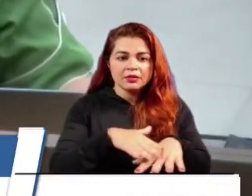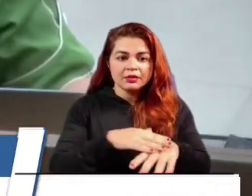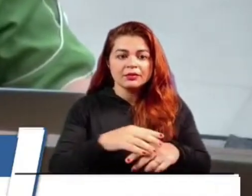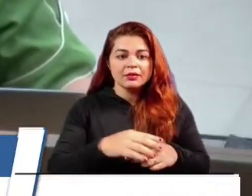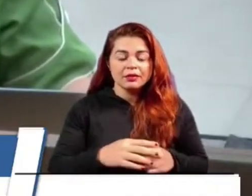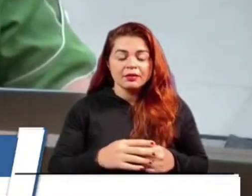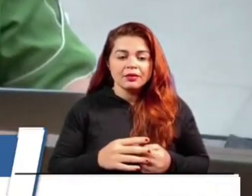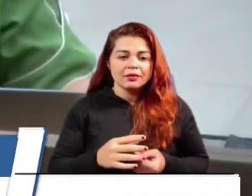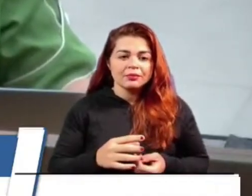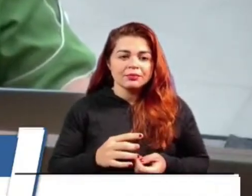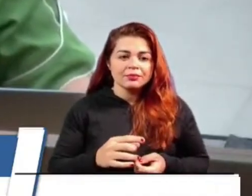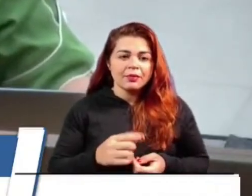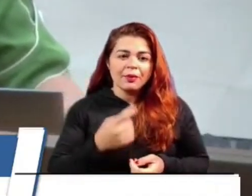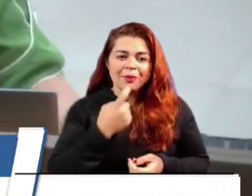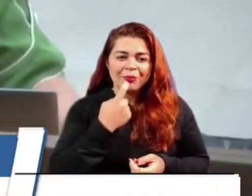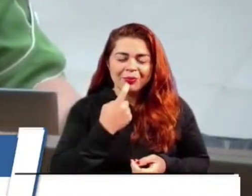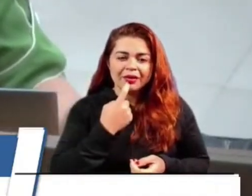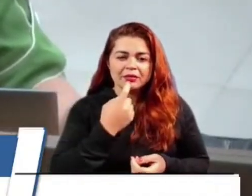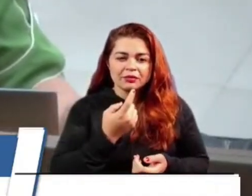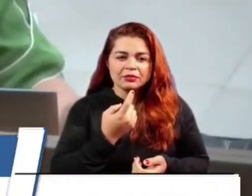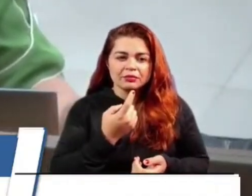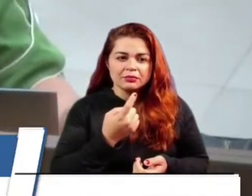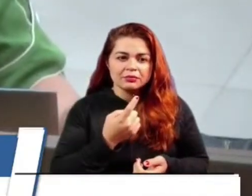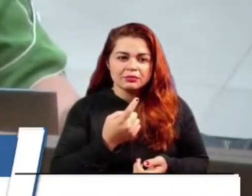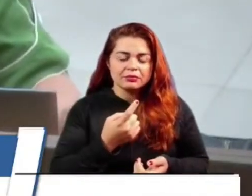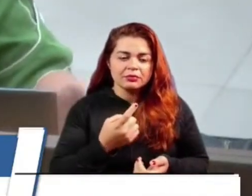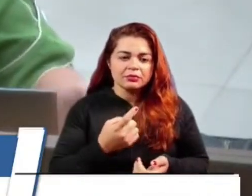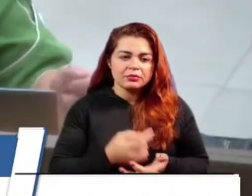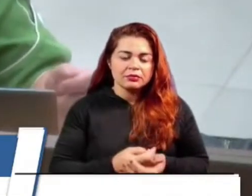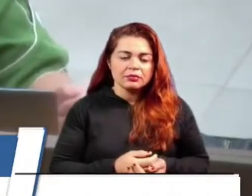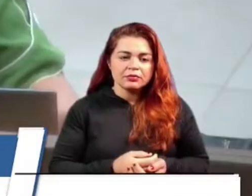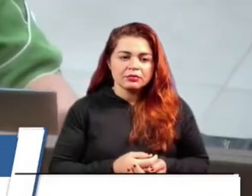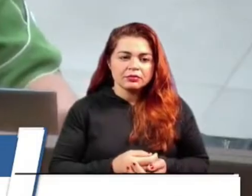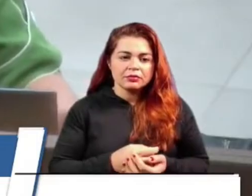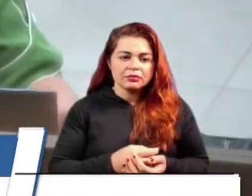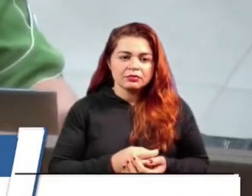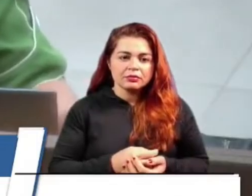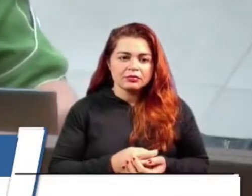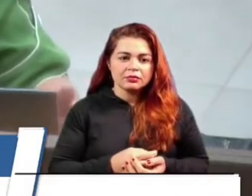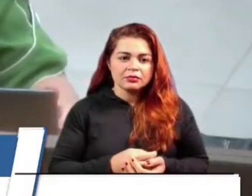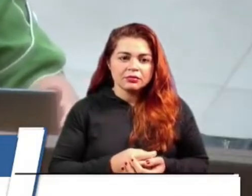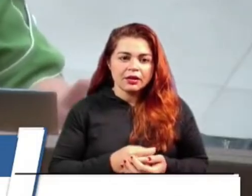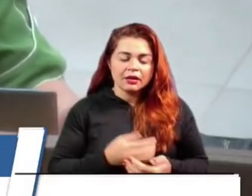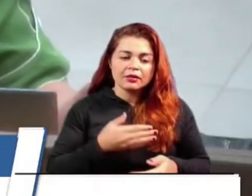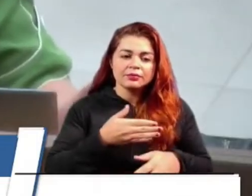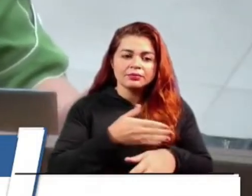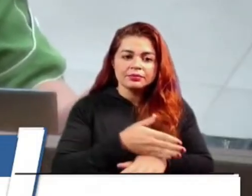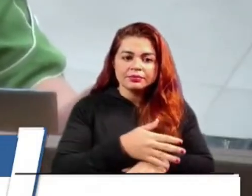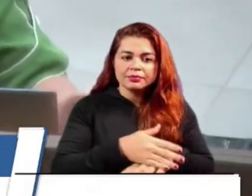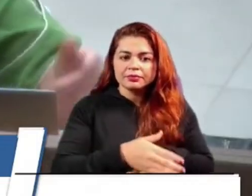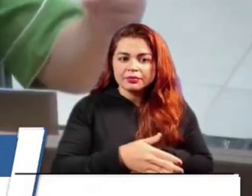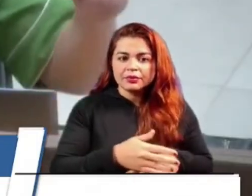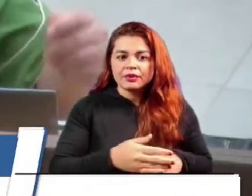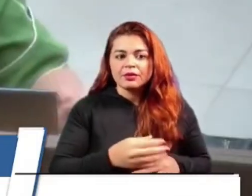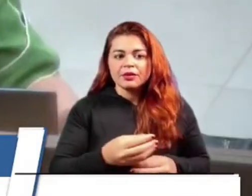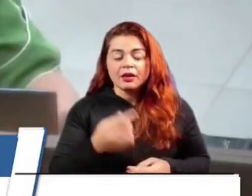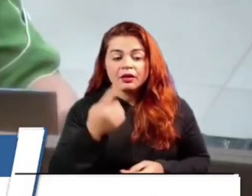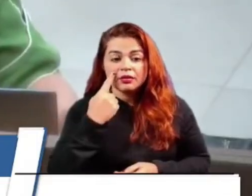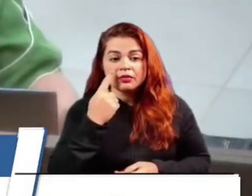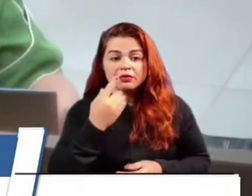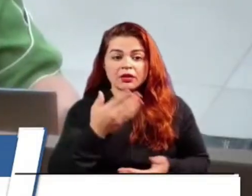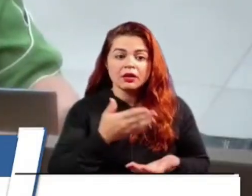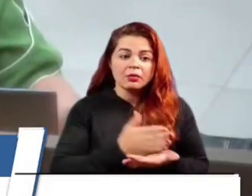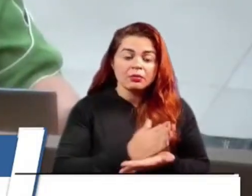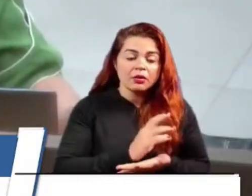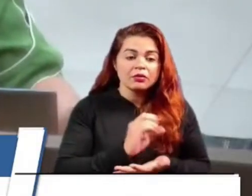hora, né? E chegou nessa casa com uma grande pressão de ou aprova, porque senão vão perder